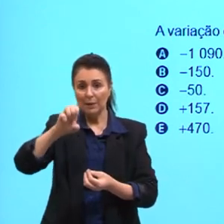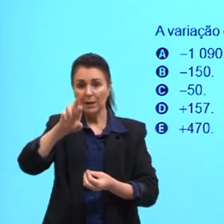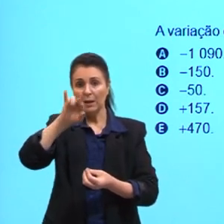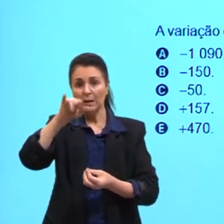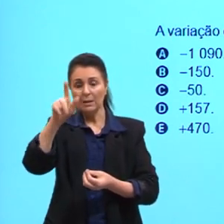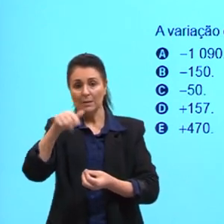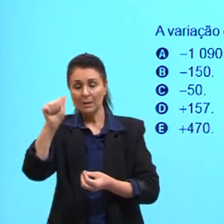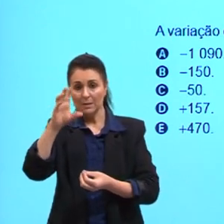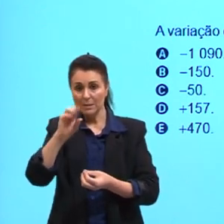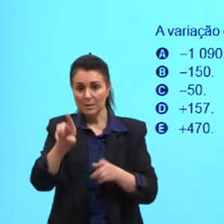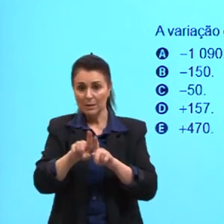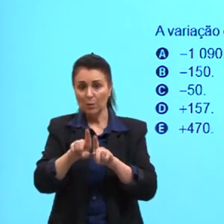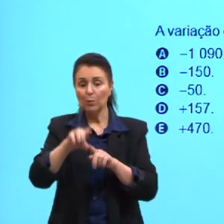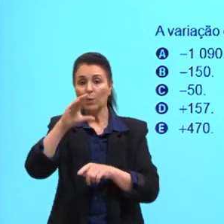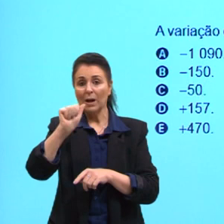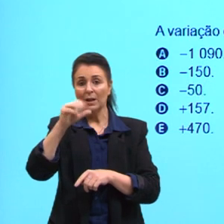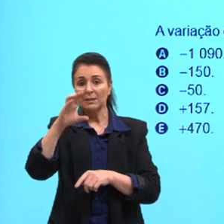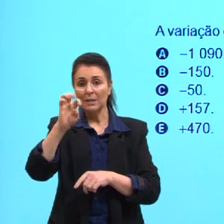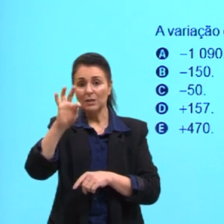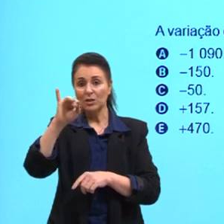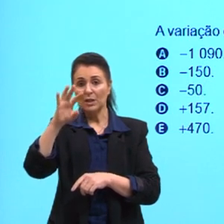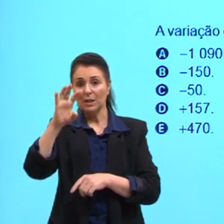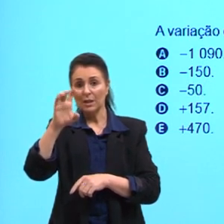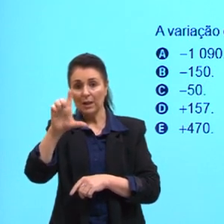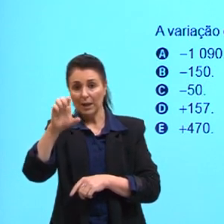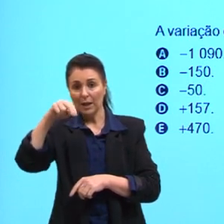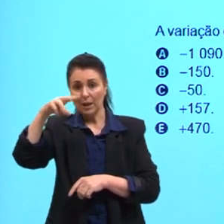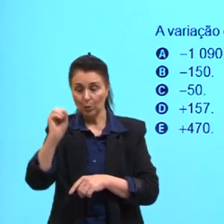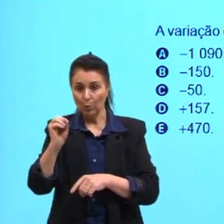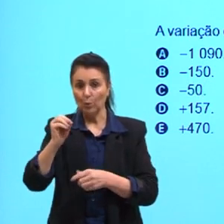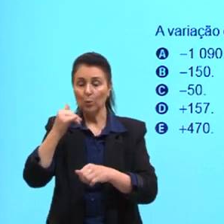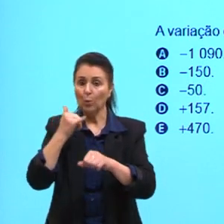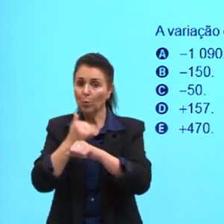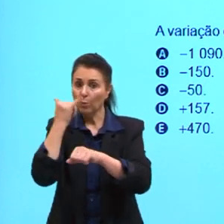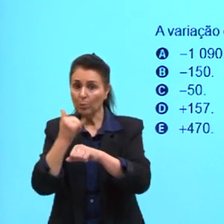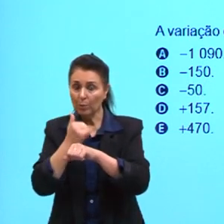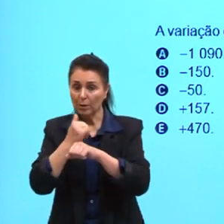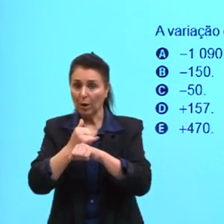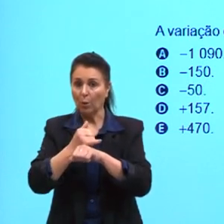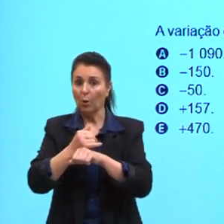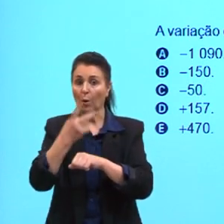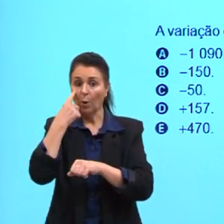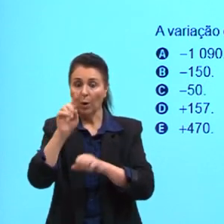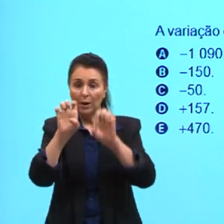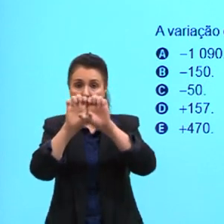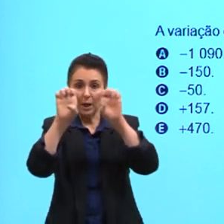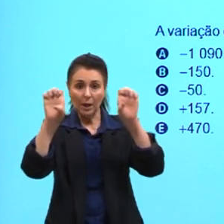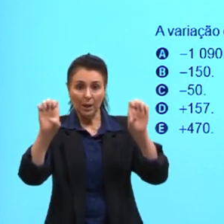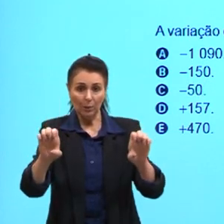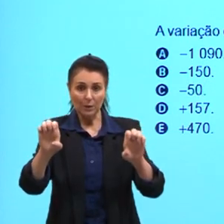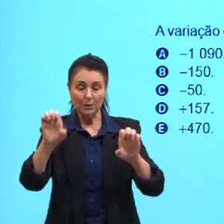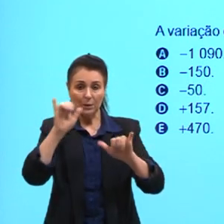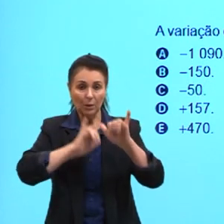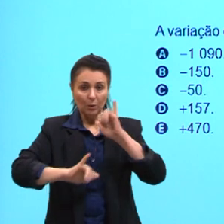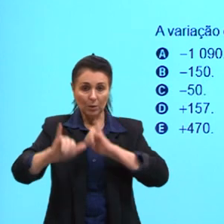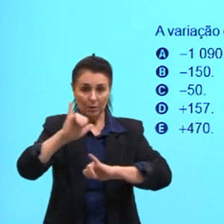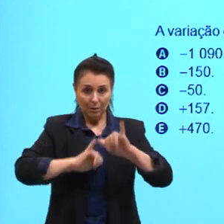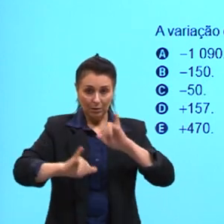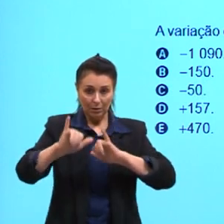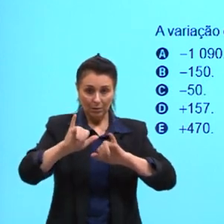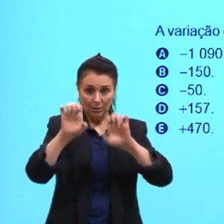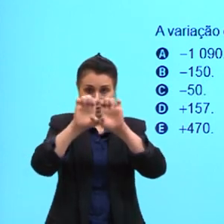catalisada por ferro metálico sob altas temperaturas conforme a equação química e aí sim gente equação